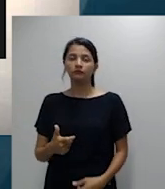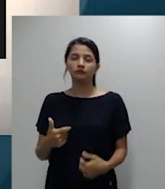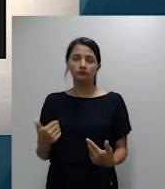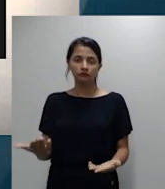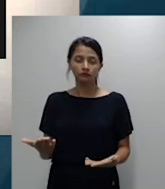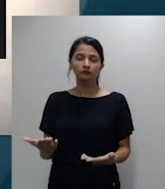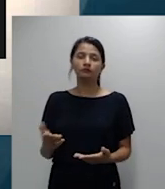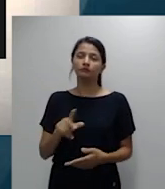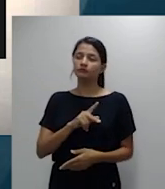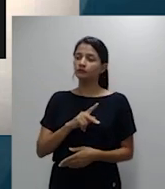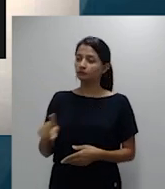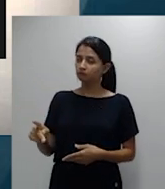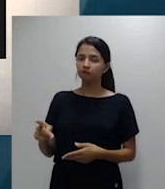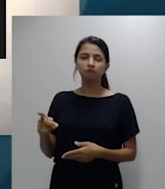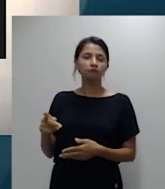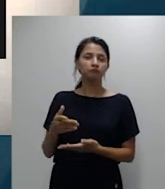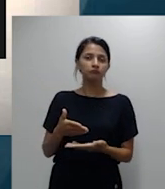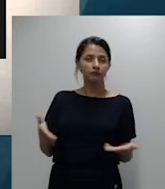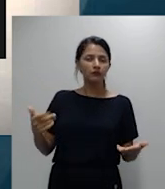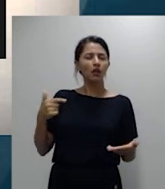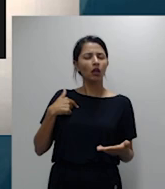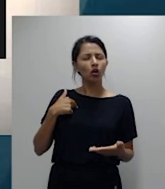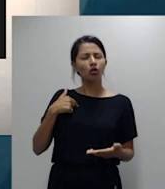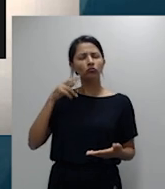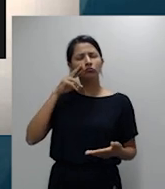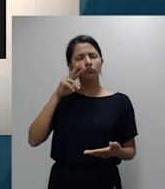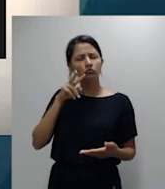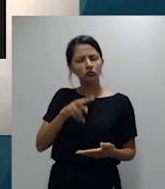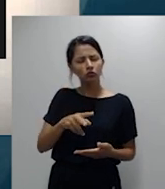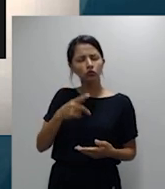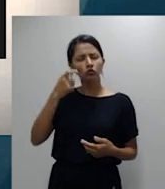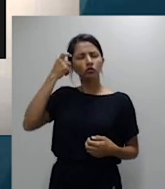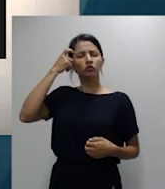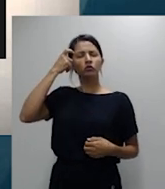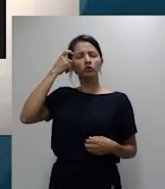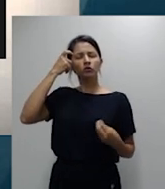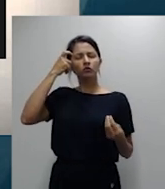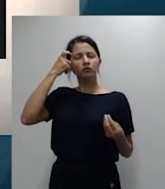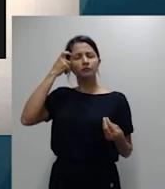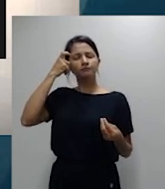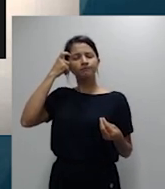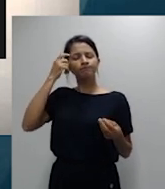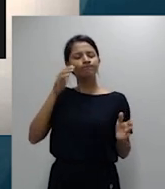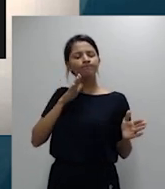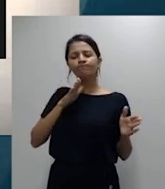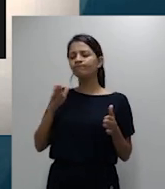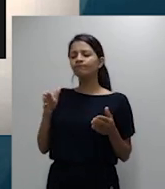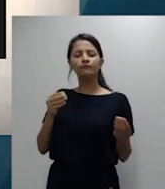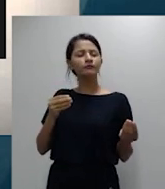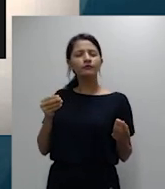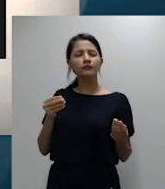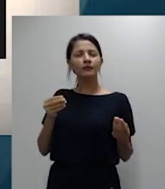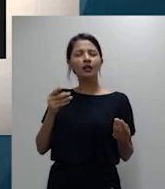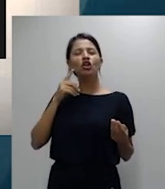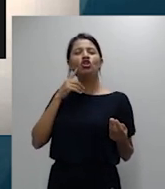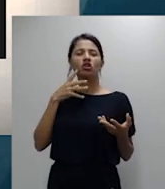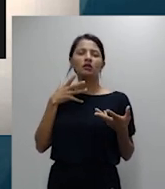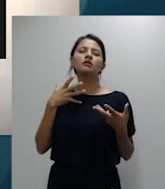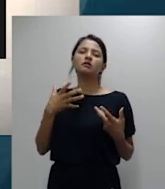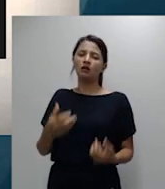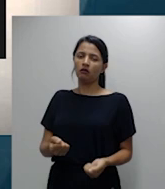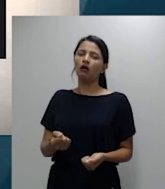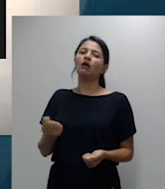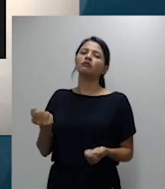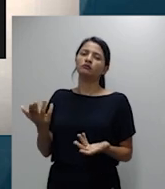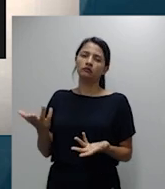presidente no disparo também inclinando no sentido de reconhecer